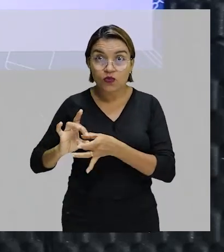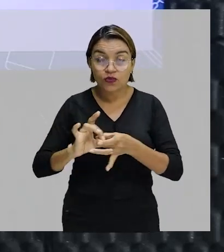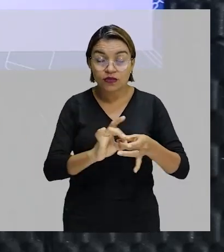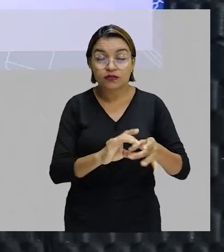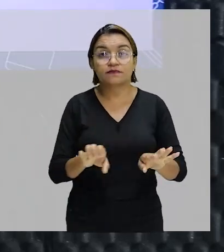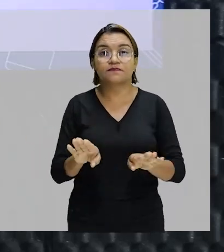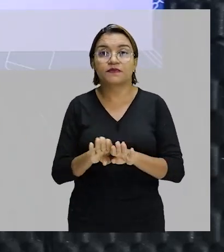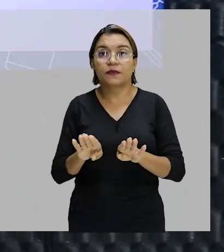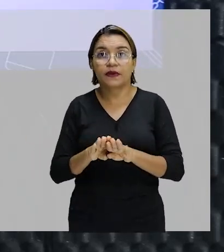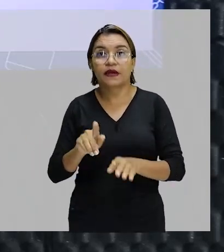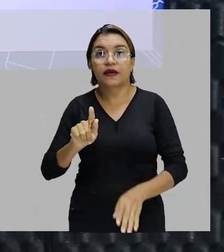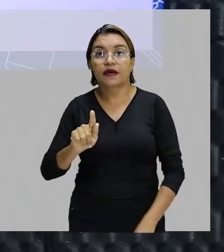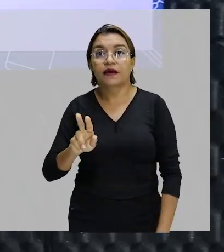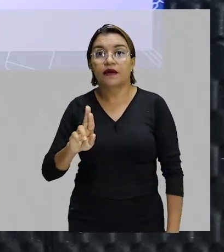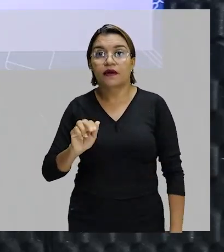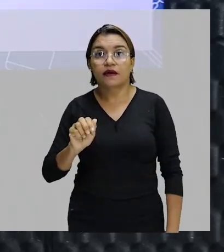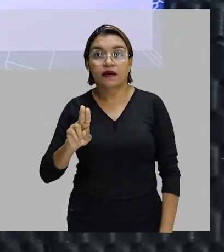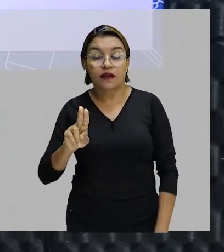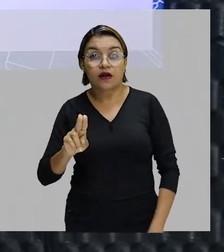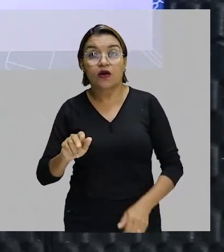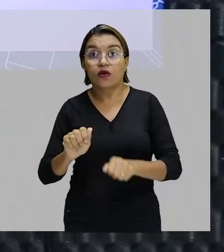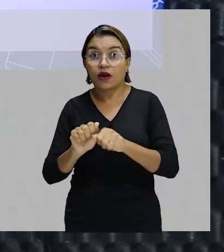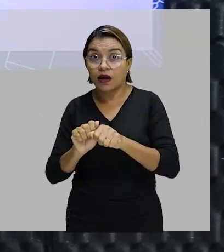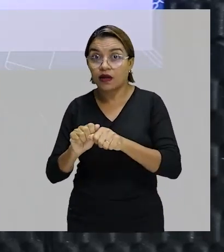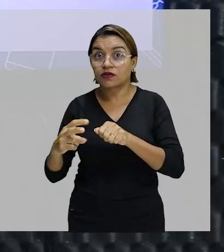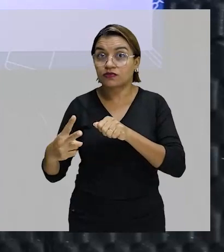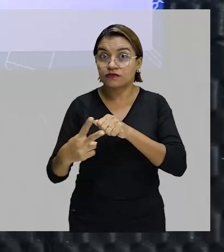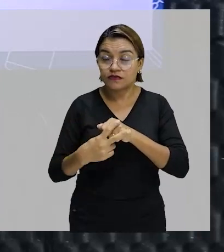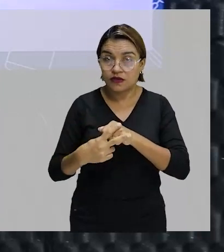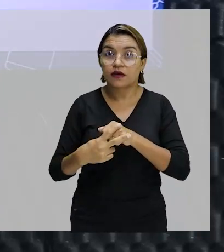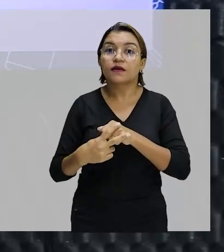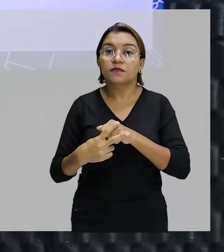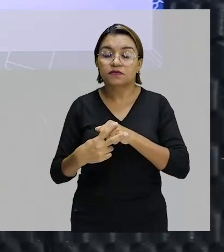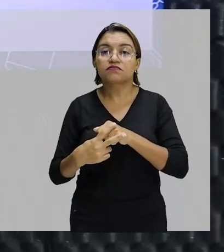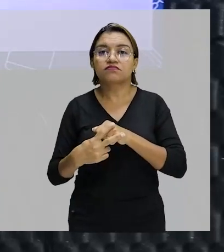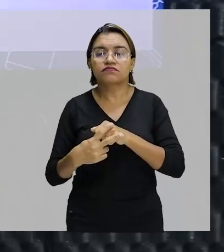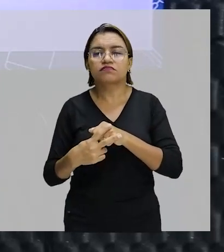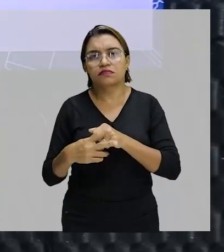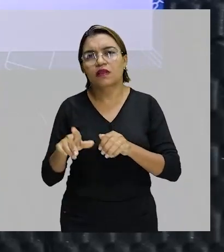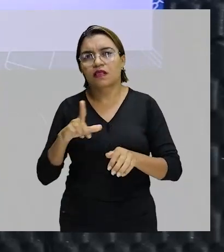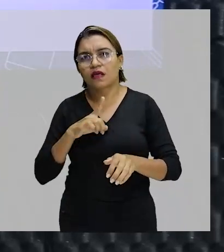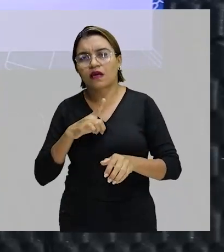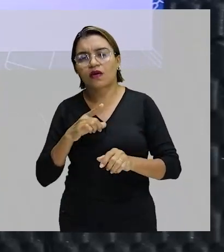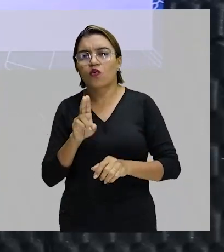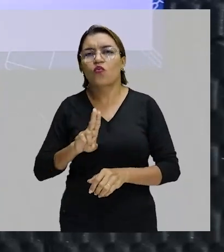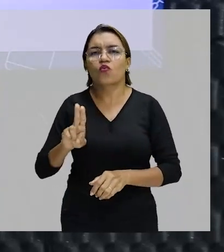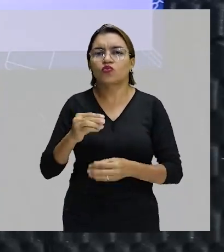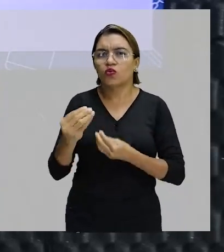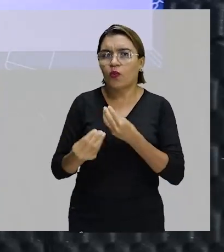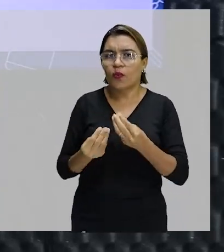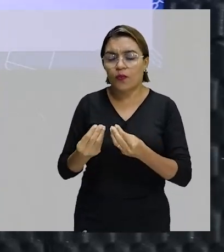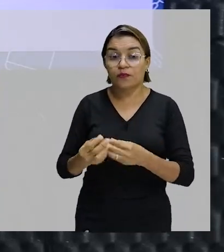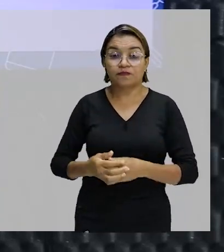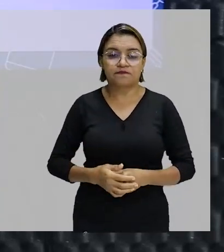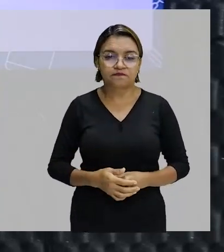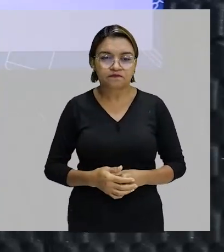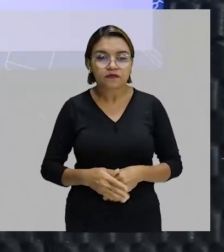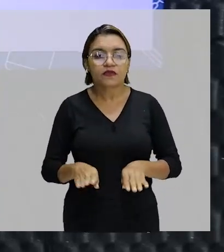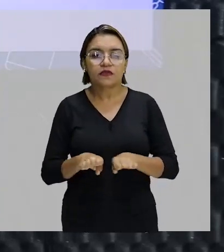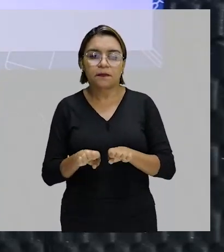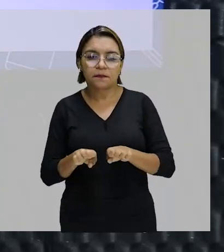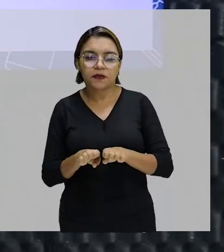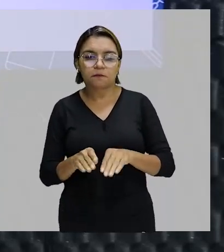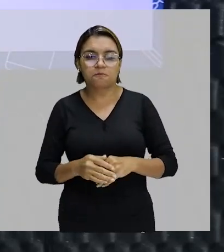dos graus dos advérbios especificamente, the degrees, que são essas gradações que nós vamos utilizar.